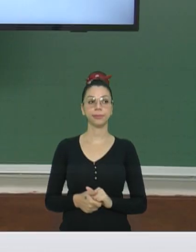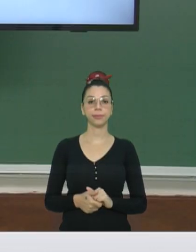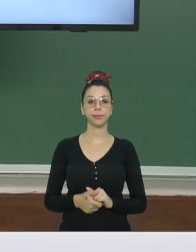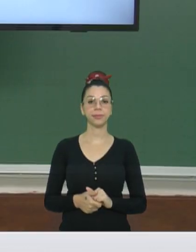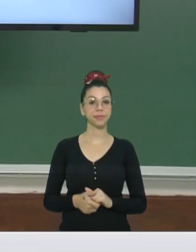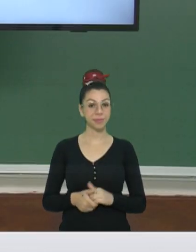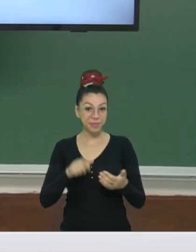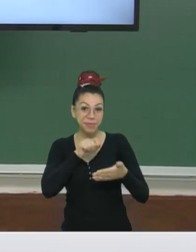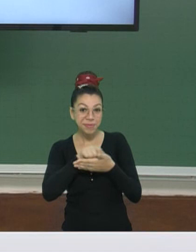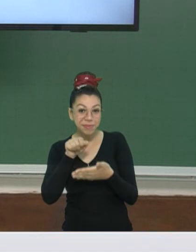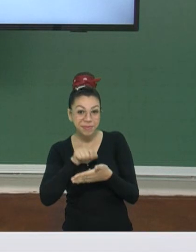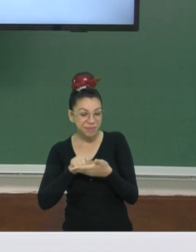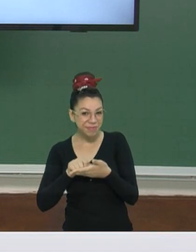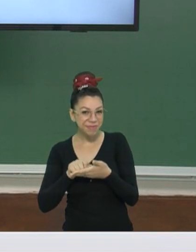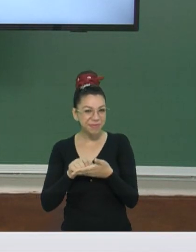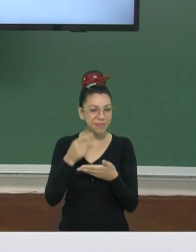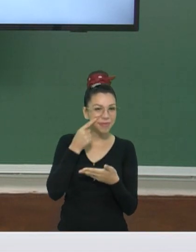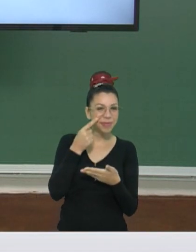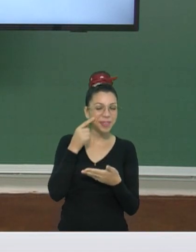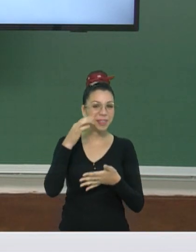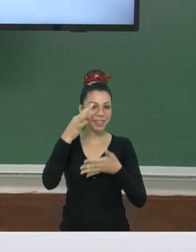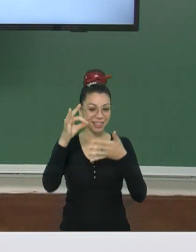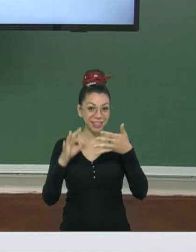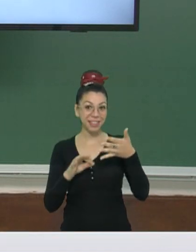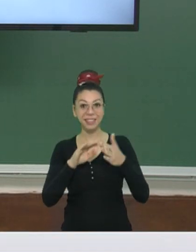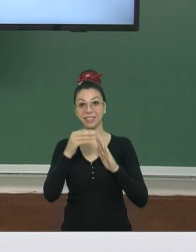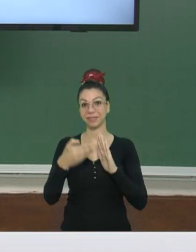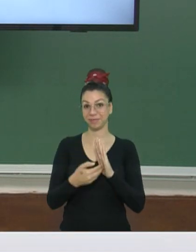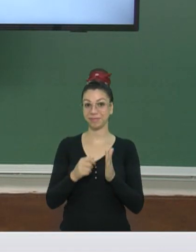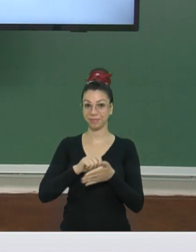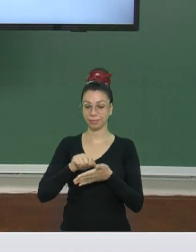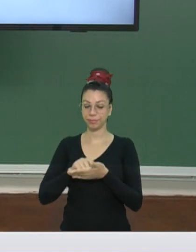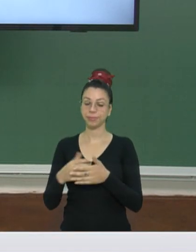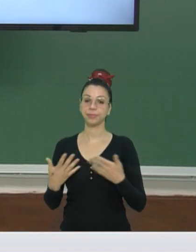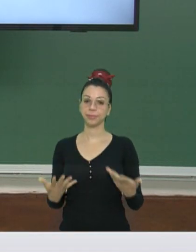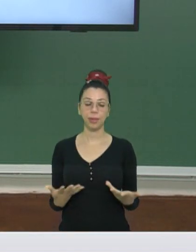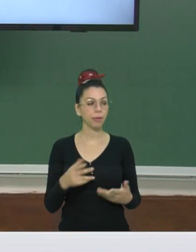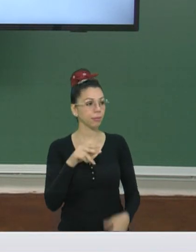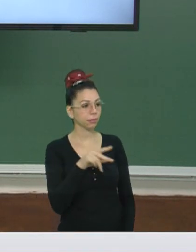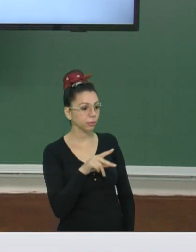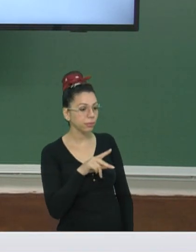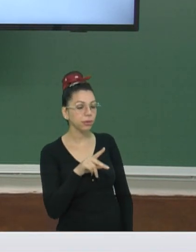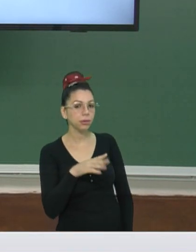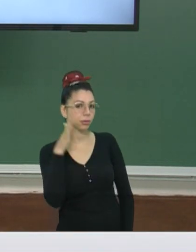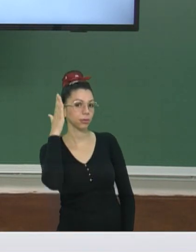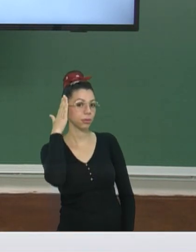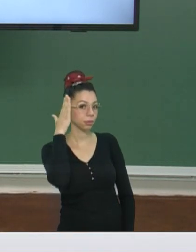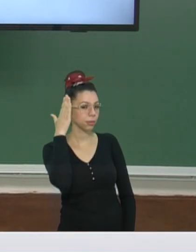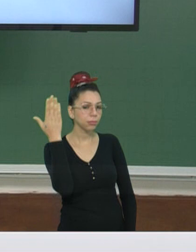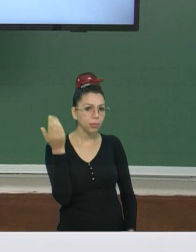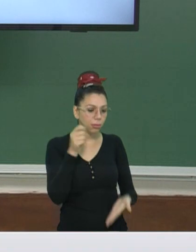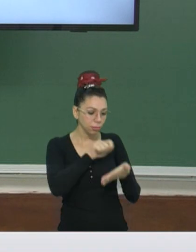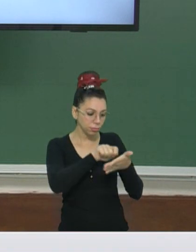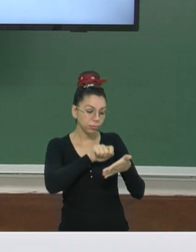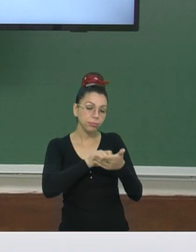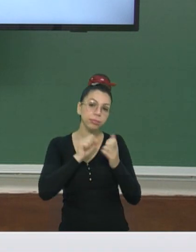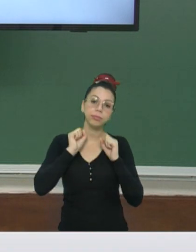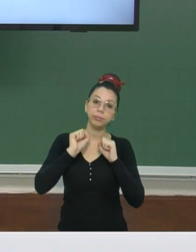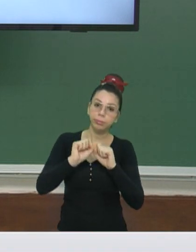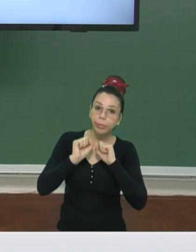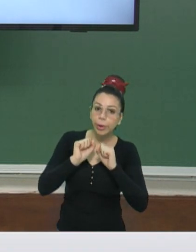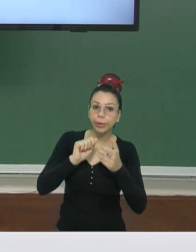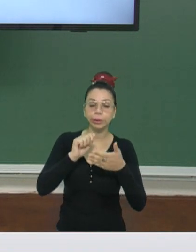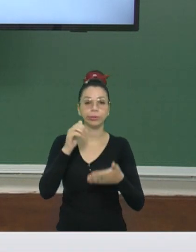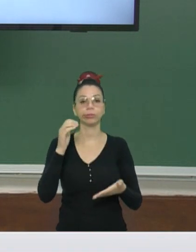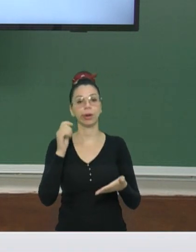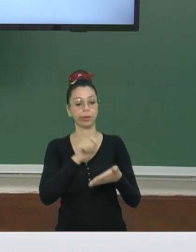Escreveu? Vamos conferir, ver se você escreveu tudo mesmo? Bom, professora, você falou para eu escrever o que eu sabia. Então, pode ser que tenha coisa aí que